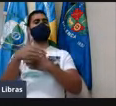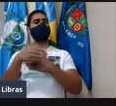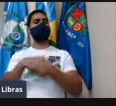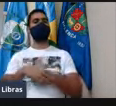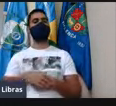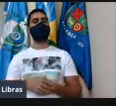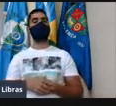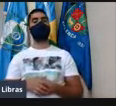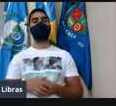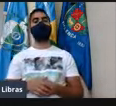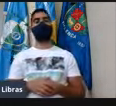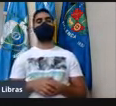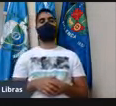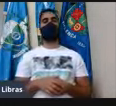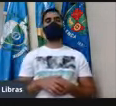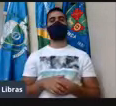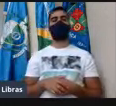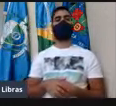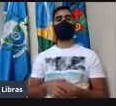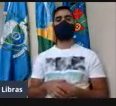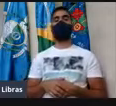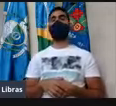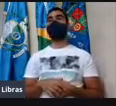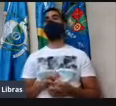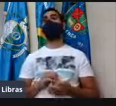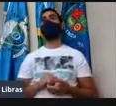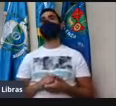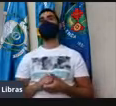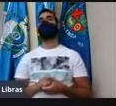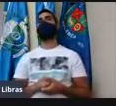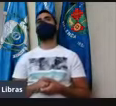E não acho que isso é por conta